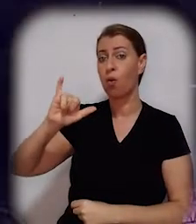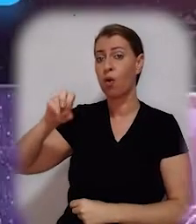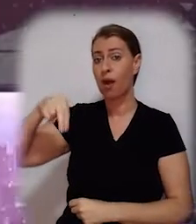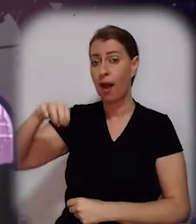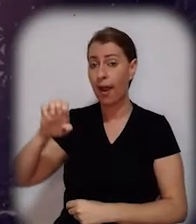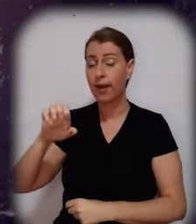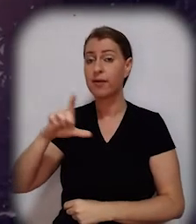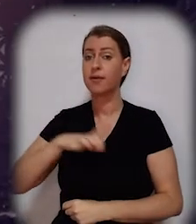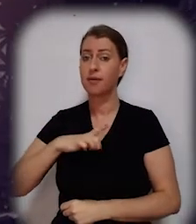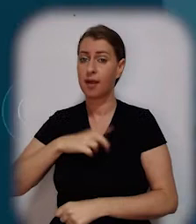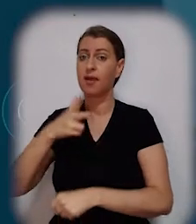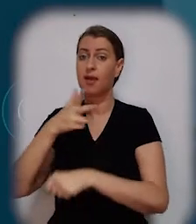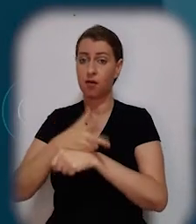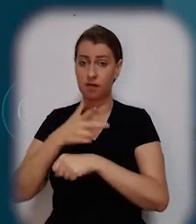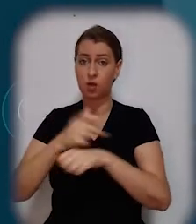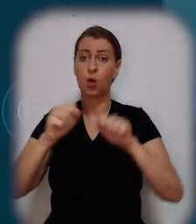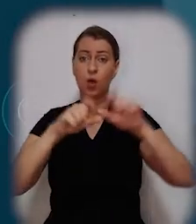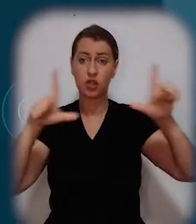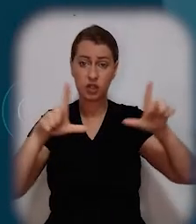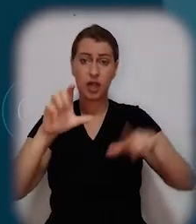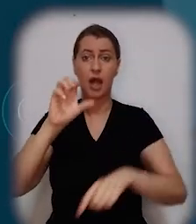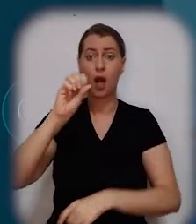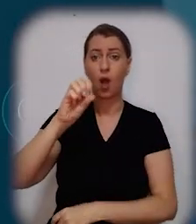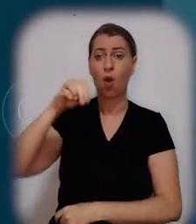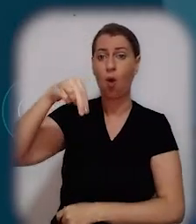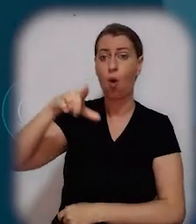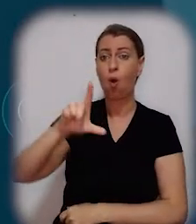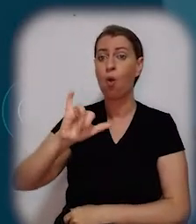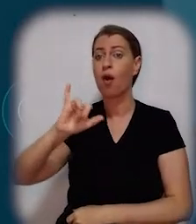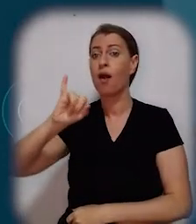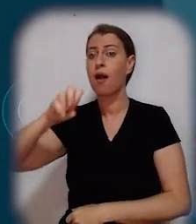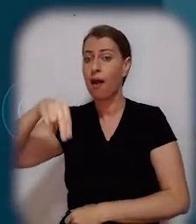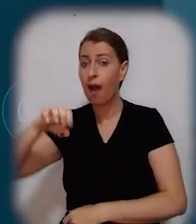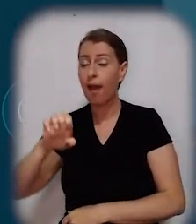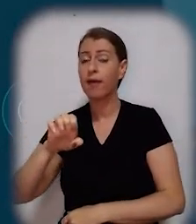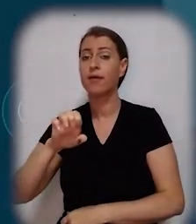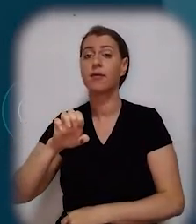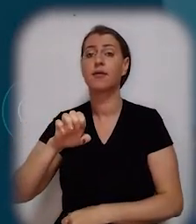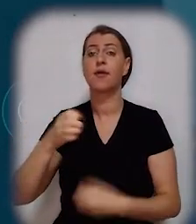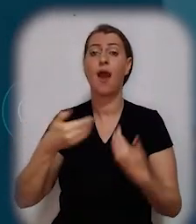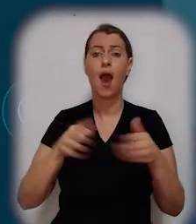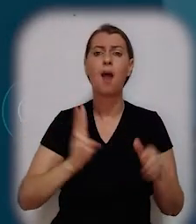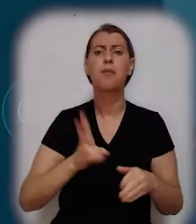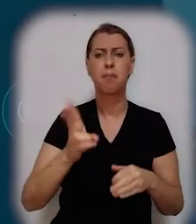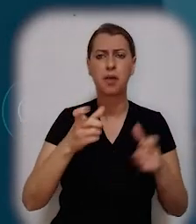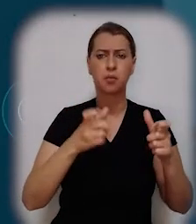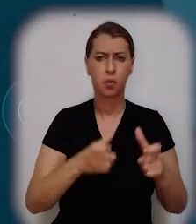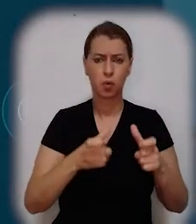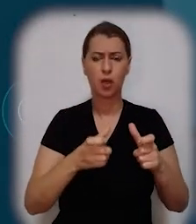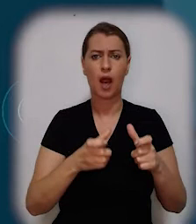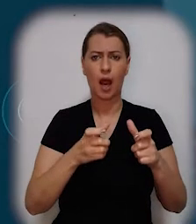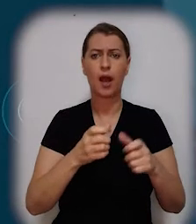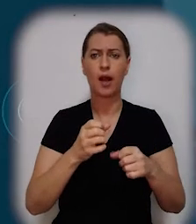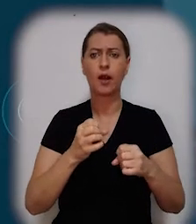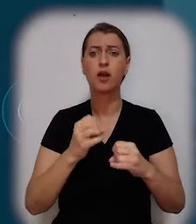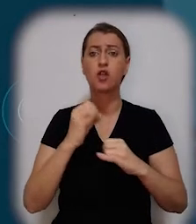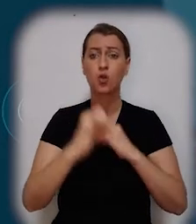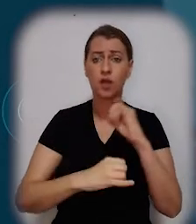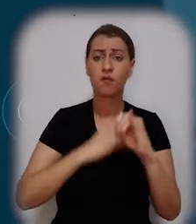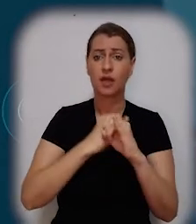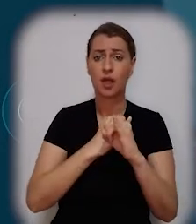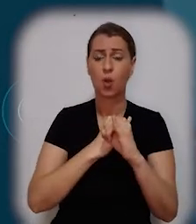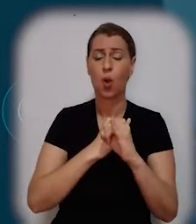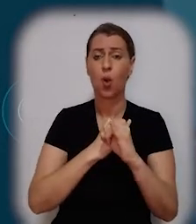tela online. Tá? De qualquer forma, abre o mesmo navegador aqui. Aí